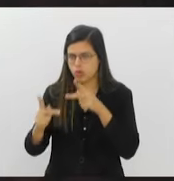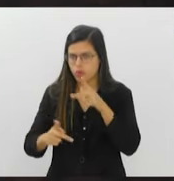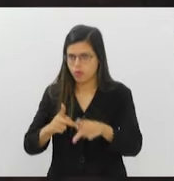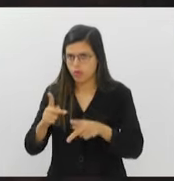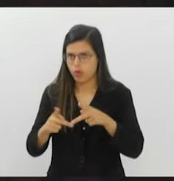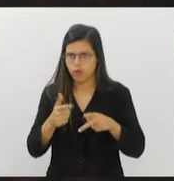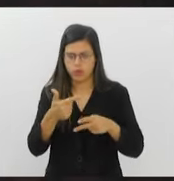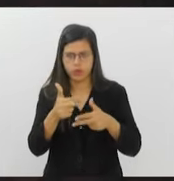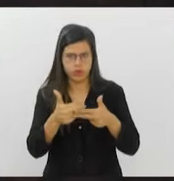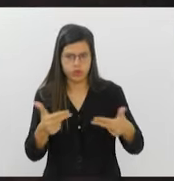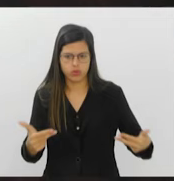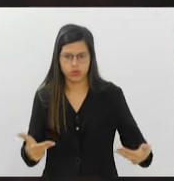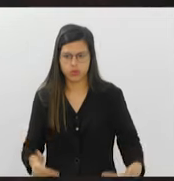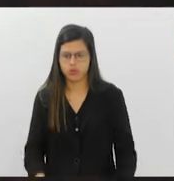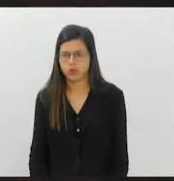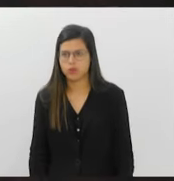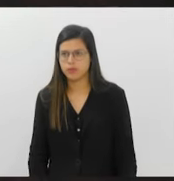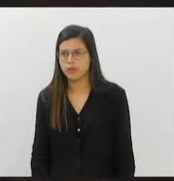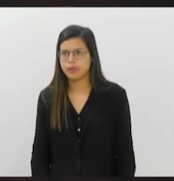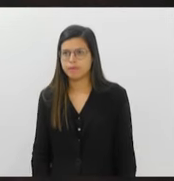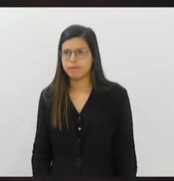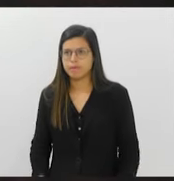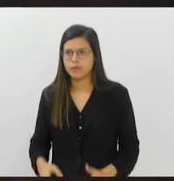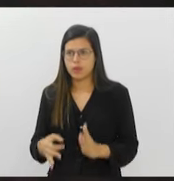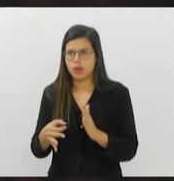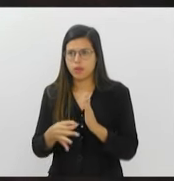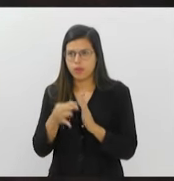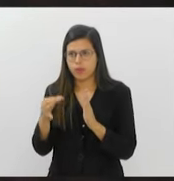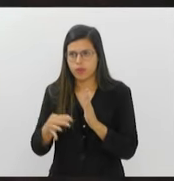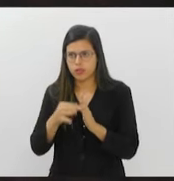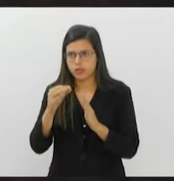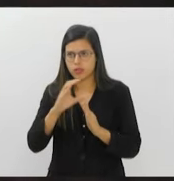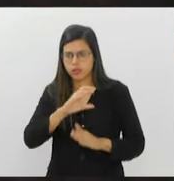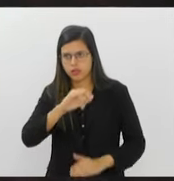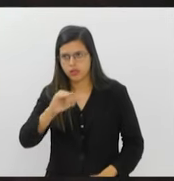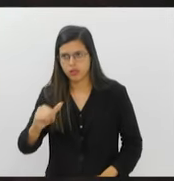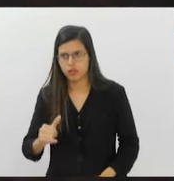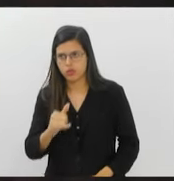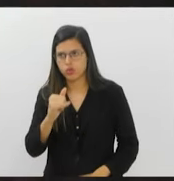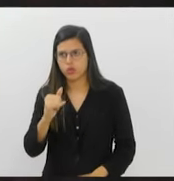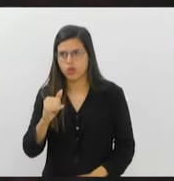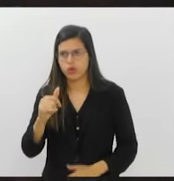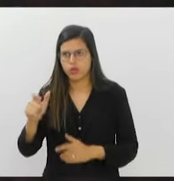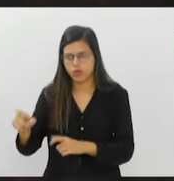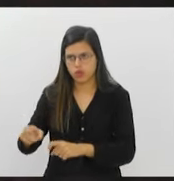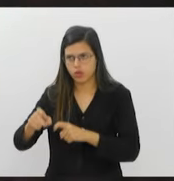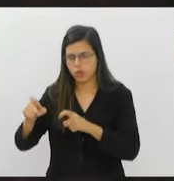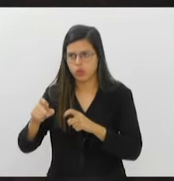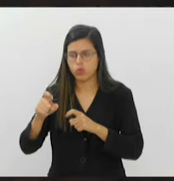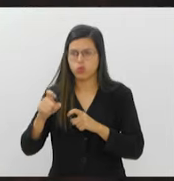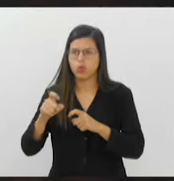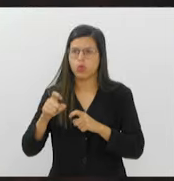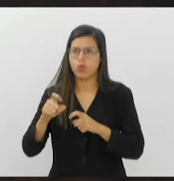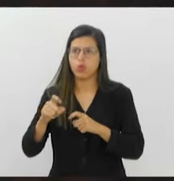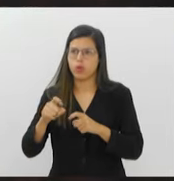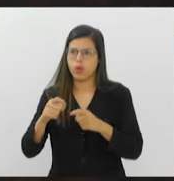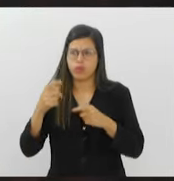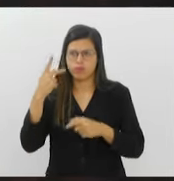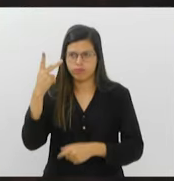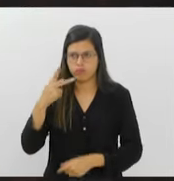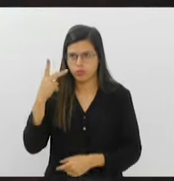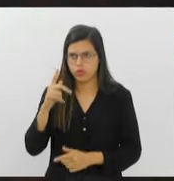providências. Pendendo de pareceres das comissões de Constituição e Justiça, Agricultura, Pecuária e Políticas Rural, Agrária e